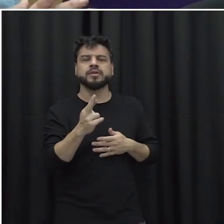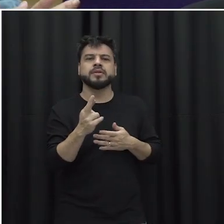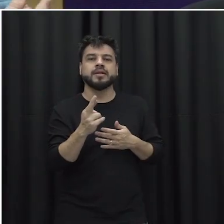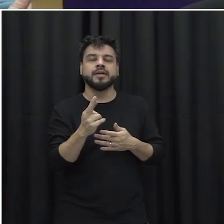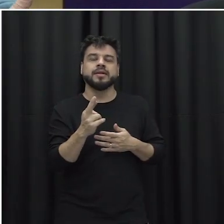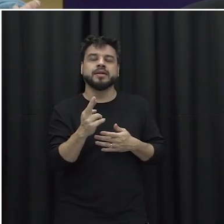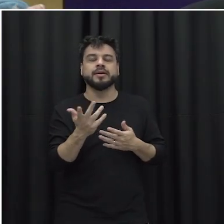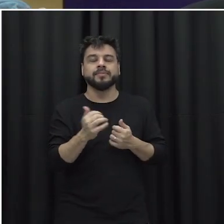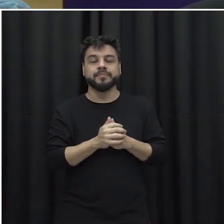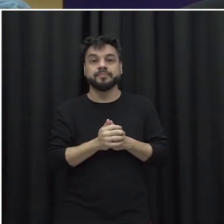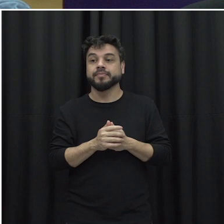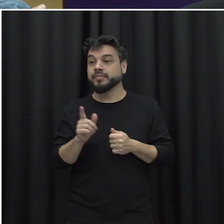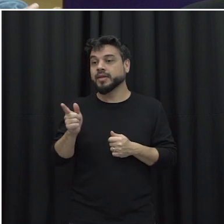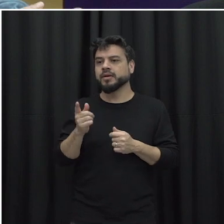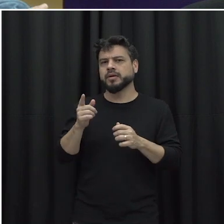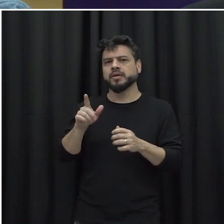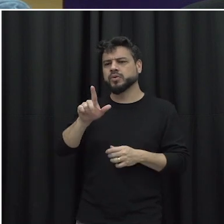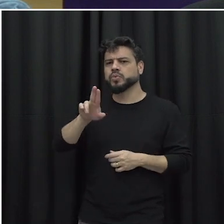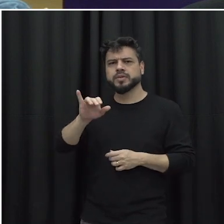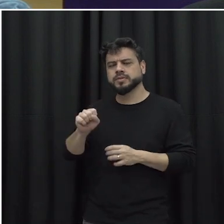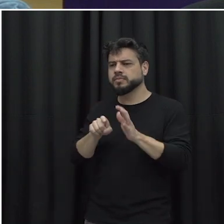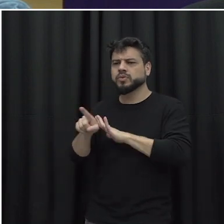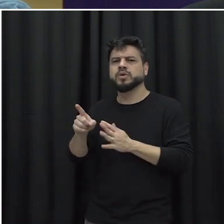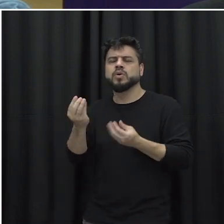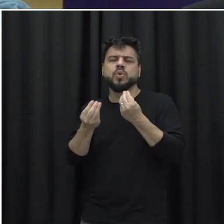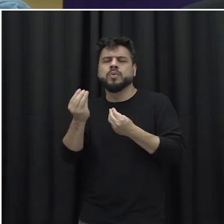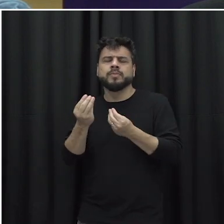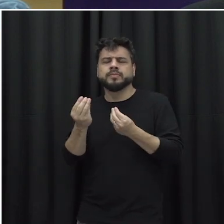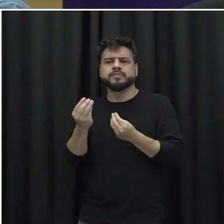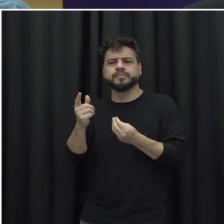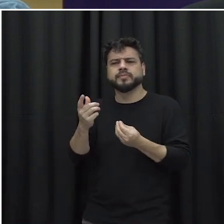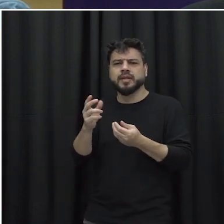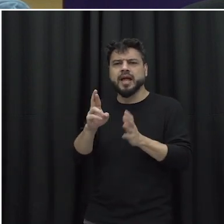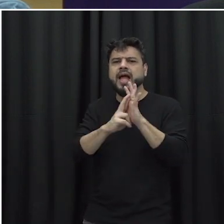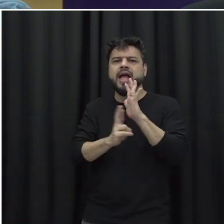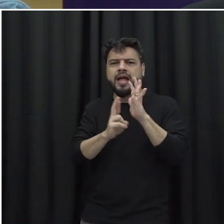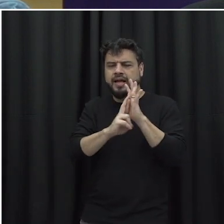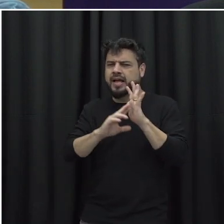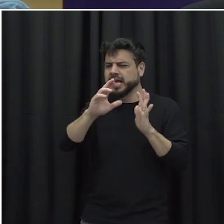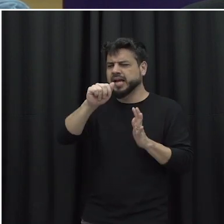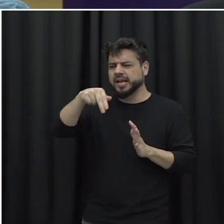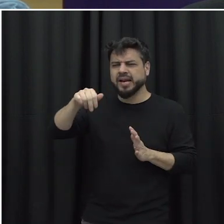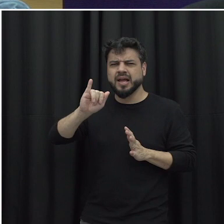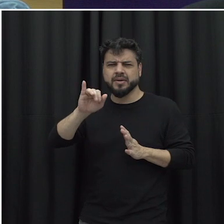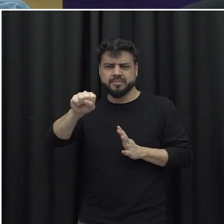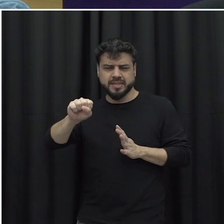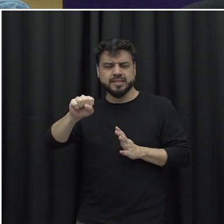à regulamentação da cannabis medicinal no Brasil, como está essa